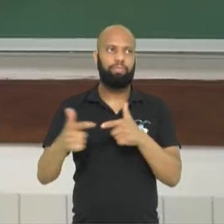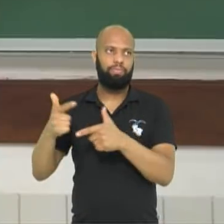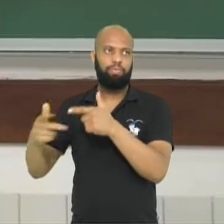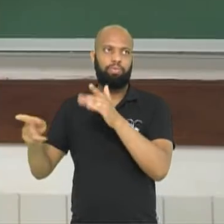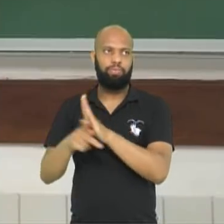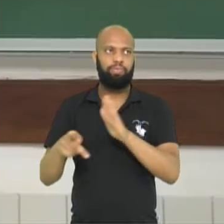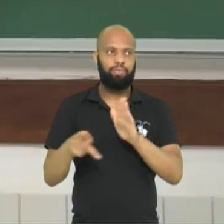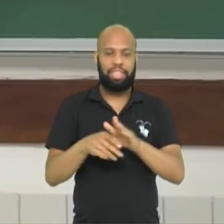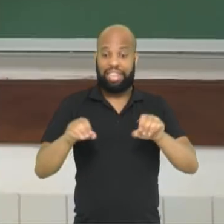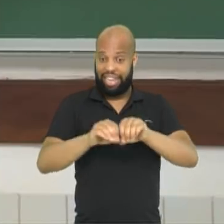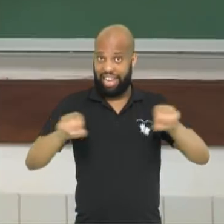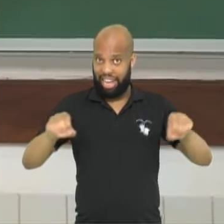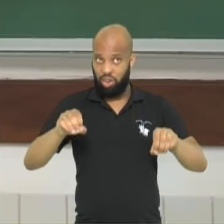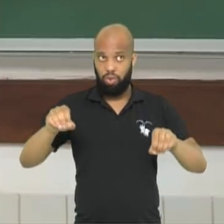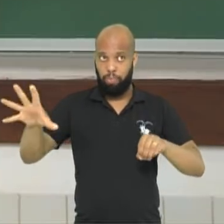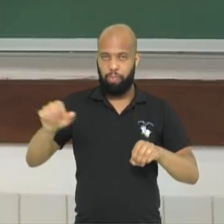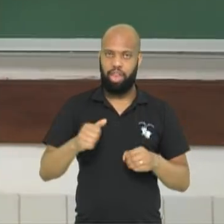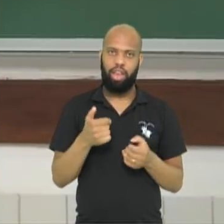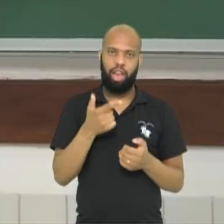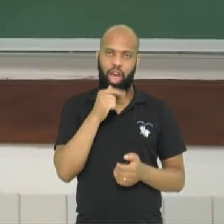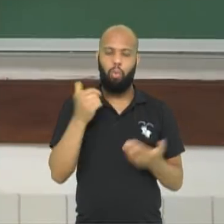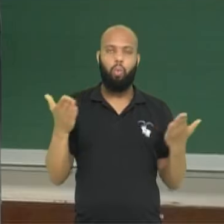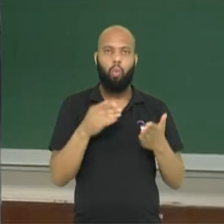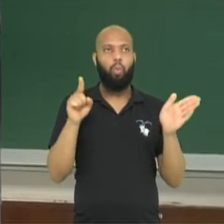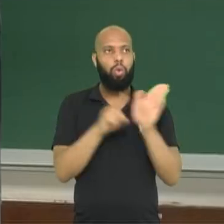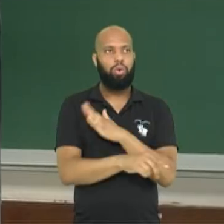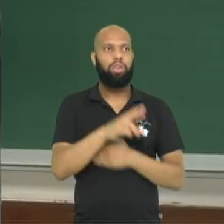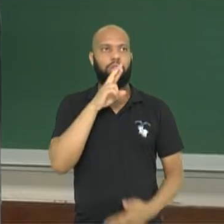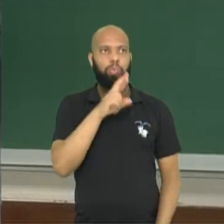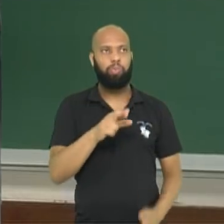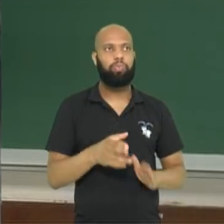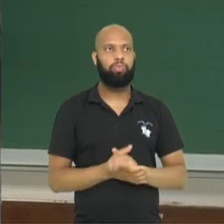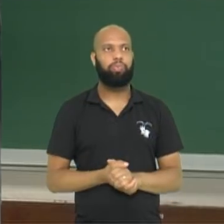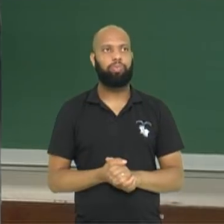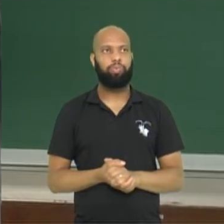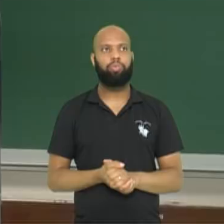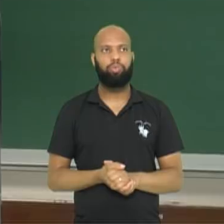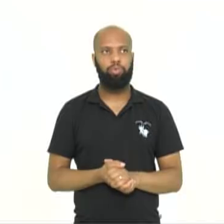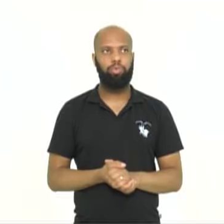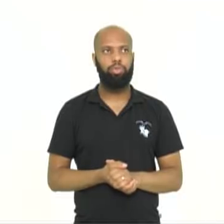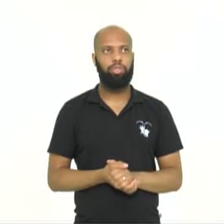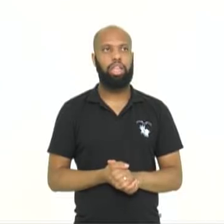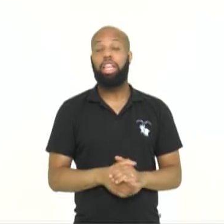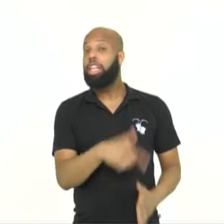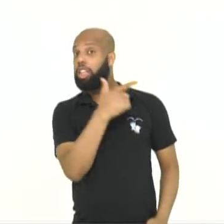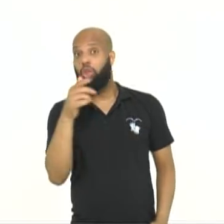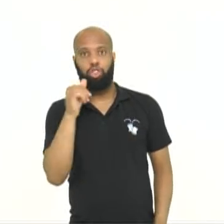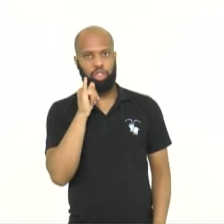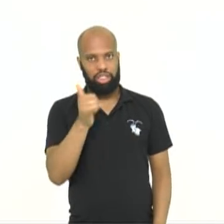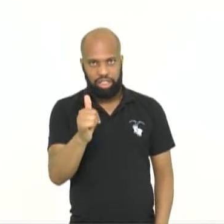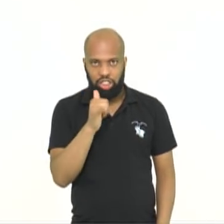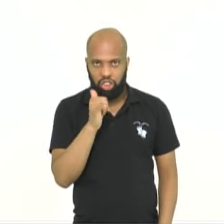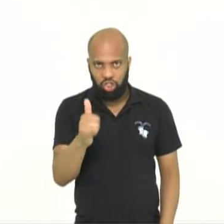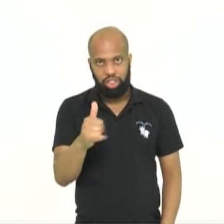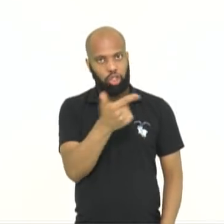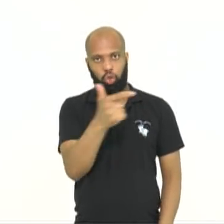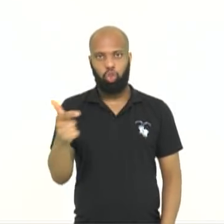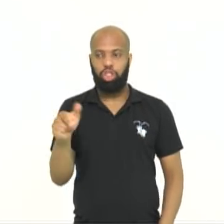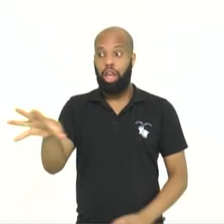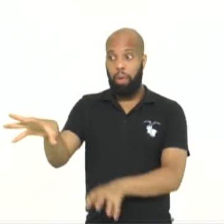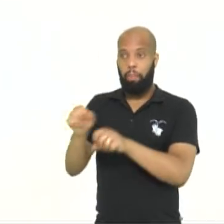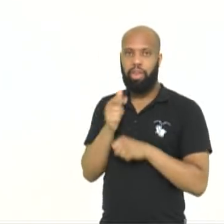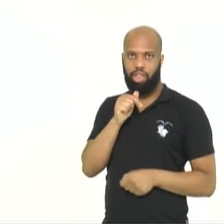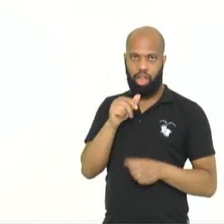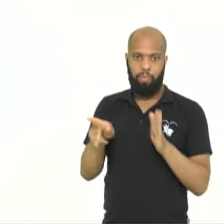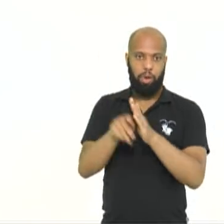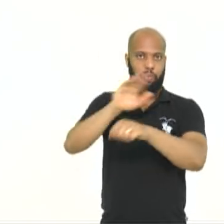linha adutora, tá? Vamos fazer um quiz aqui rapidinho, o único quiz da aula de hoje. Sem energia elétrica para o bombeamento da água, desde a